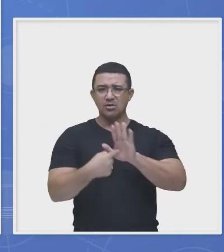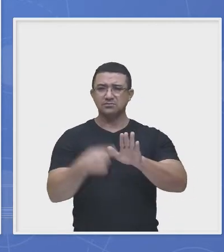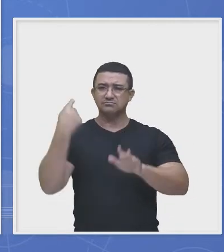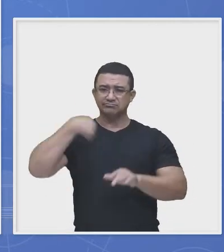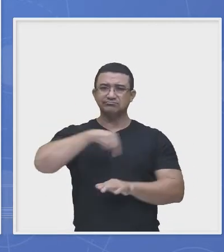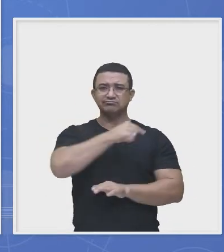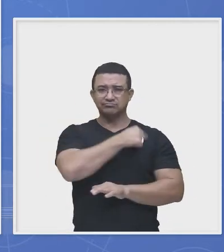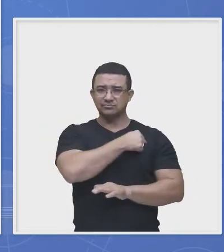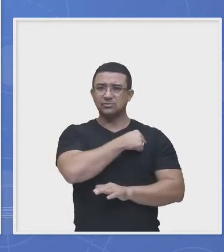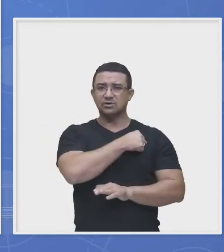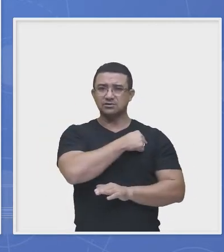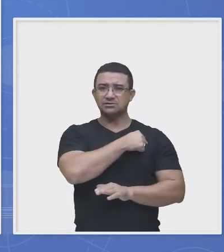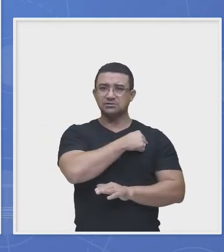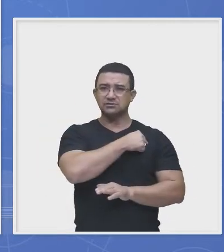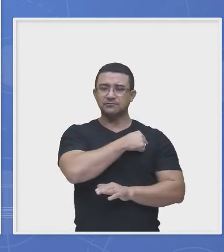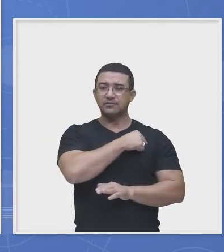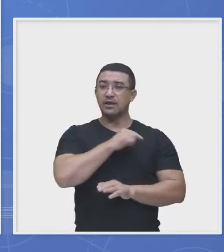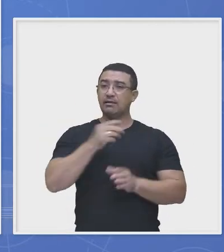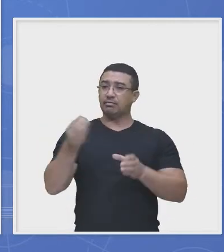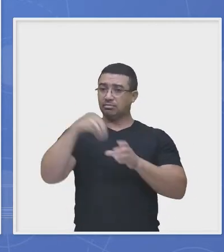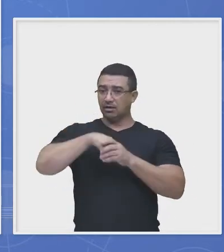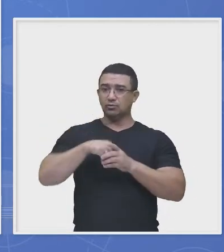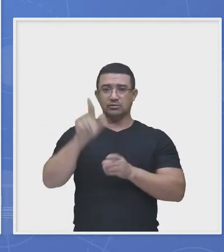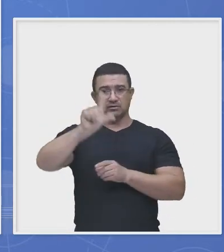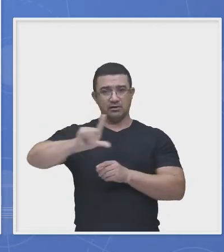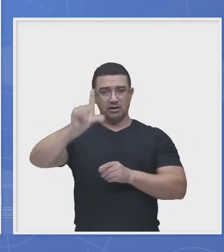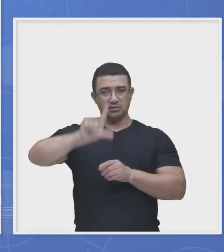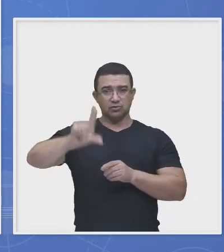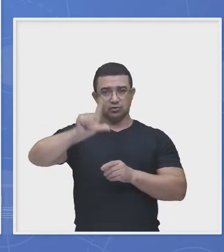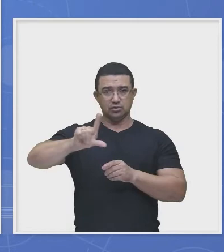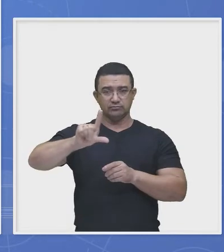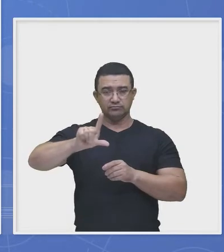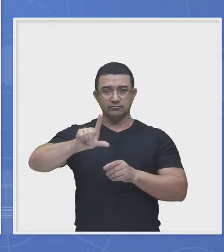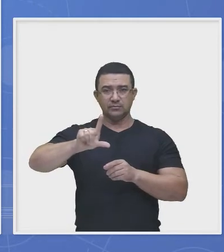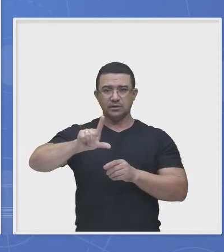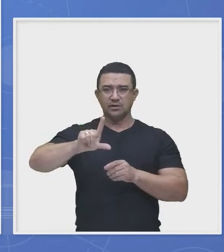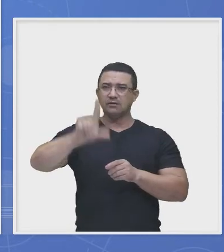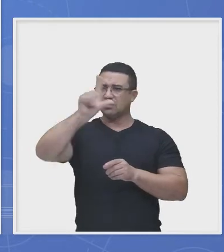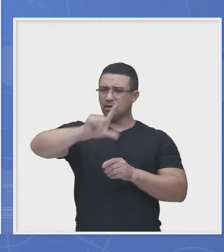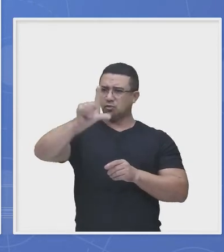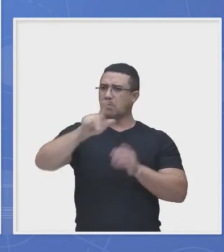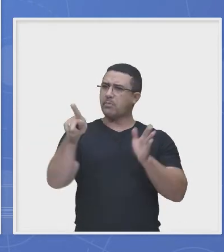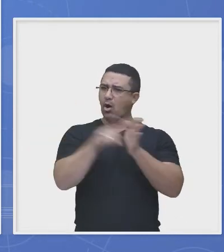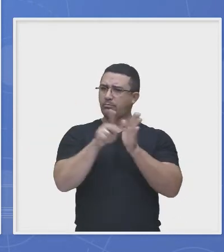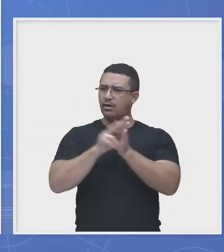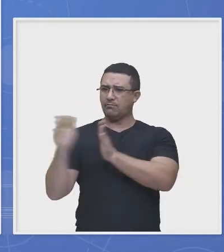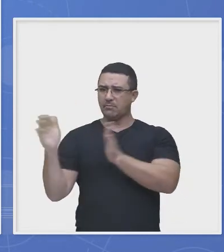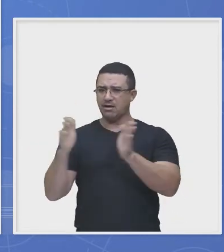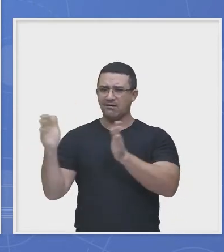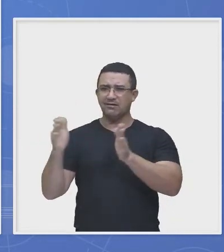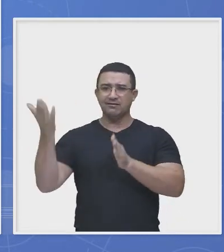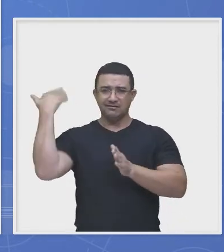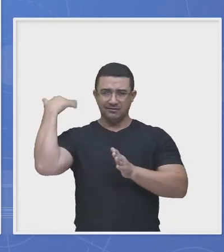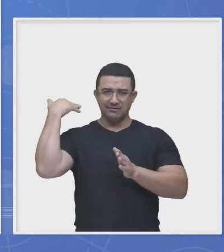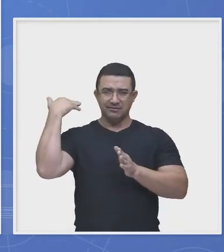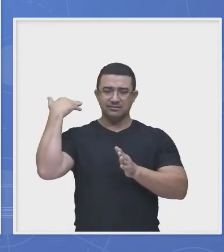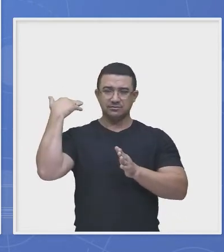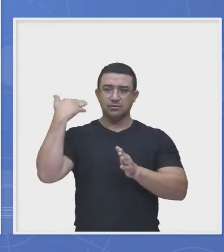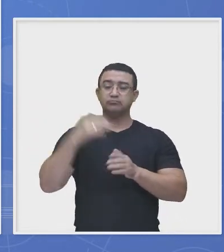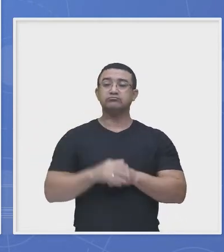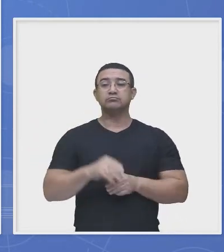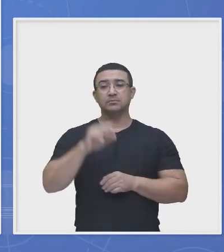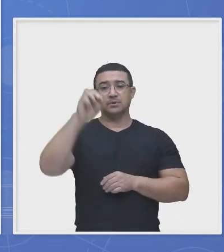gente na literatura, certo? Na literatura daquele momento. Então percebo que Monteiro Lobato faz